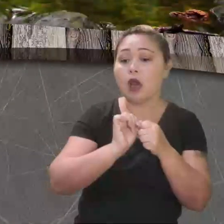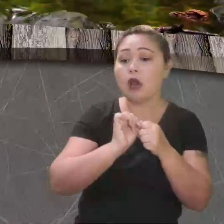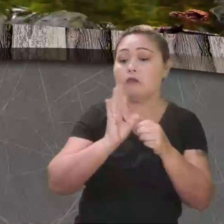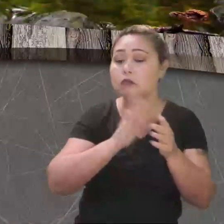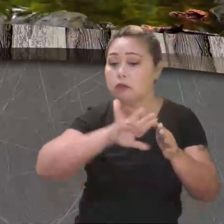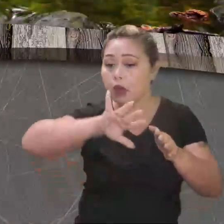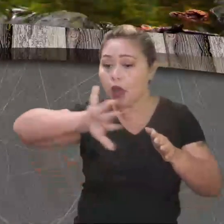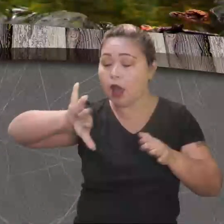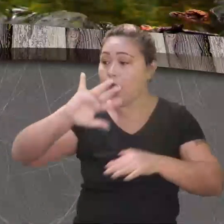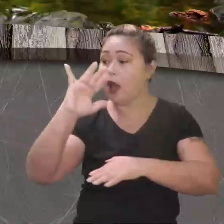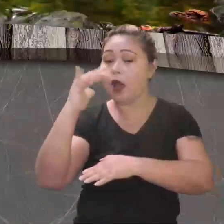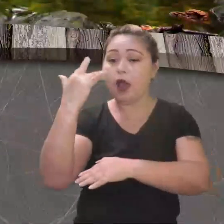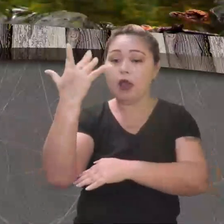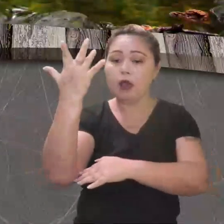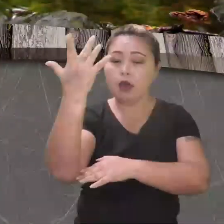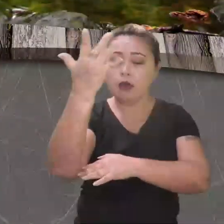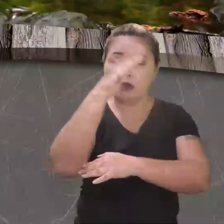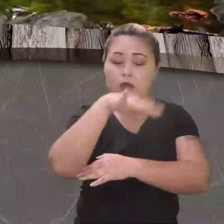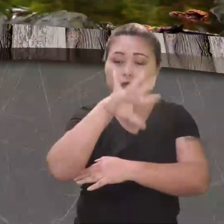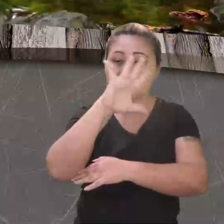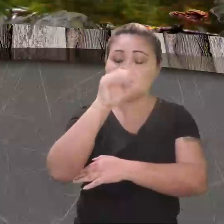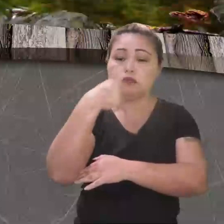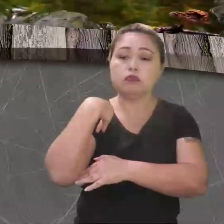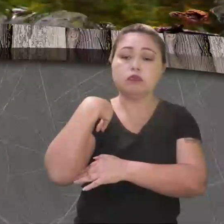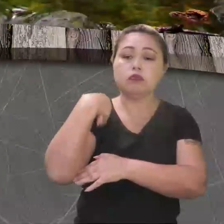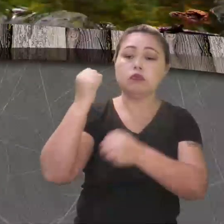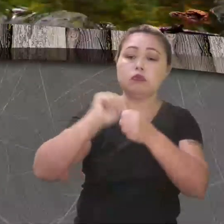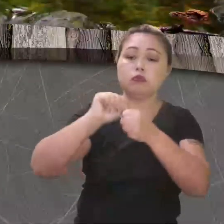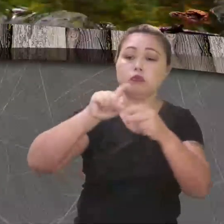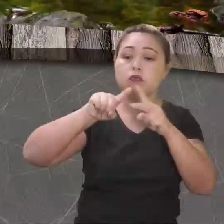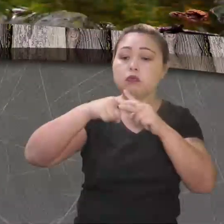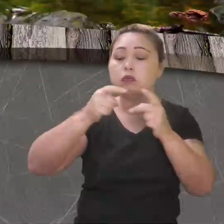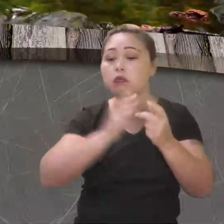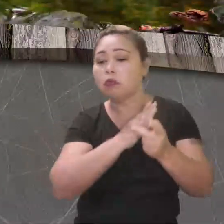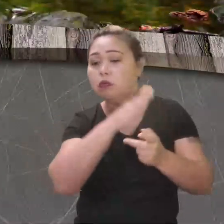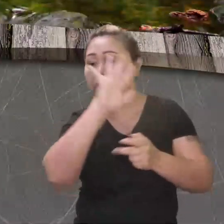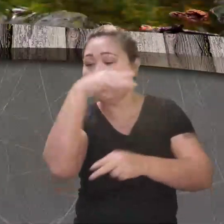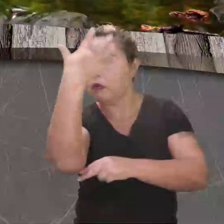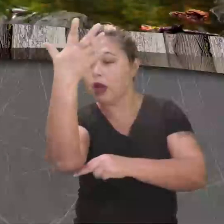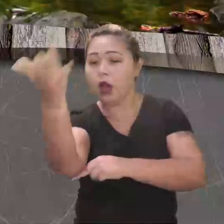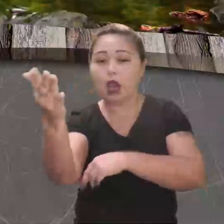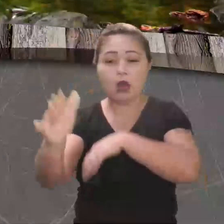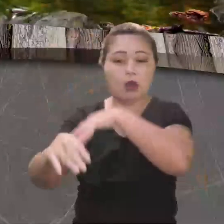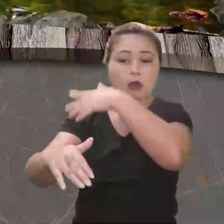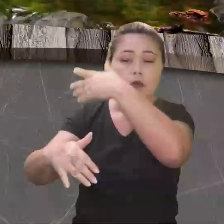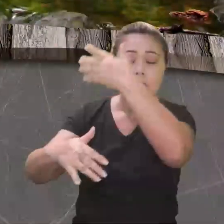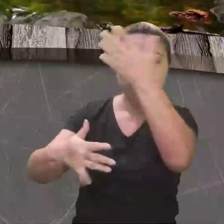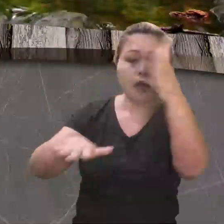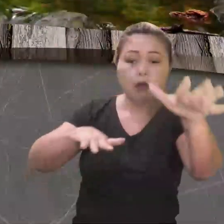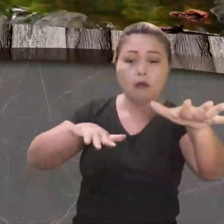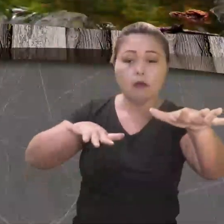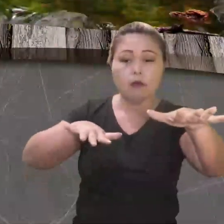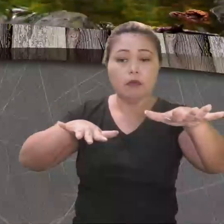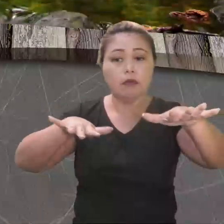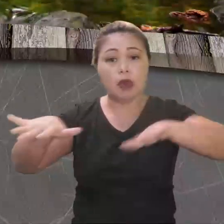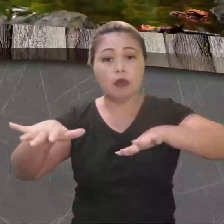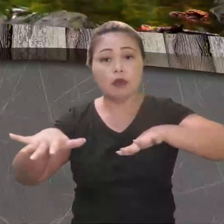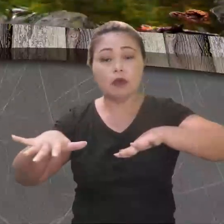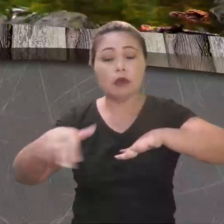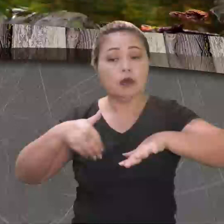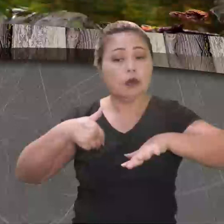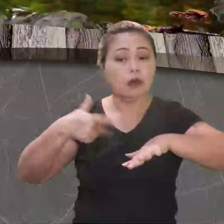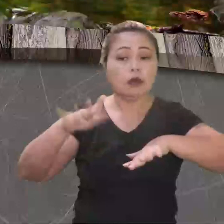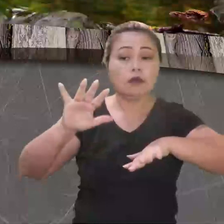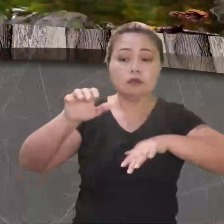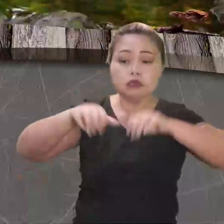determinadas áreas, aí você passa aquelas máquinas pesadas. Infelizmente, nesse movimento aí que você faz,